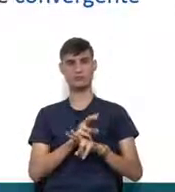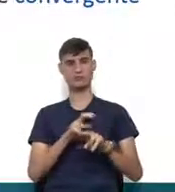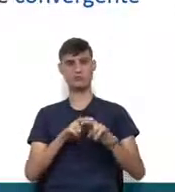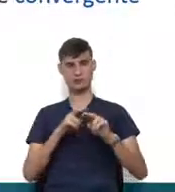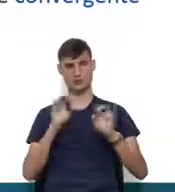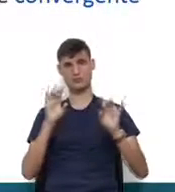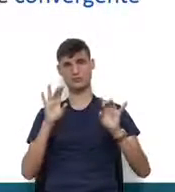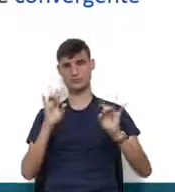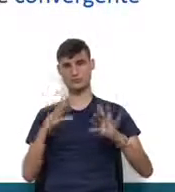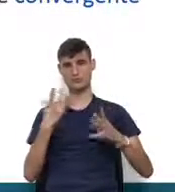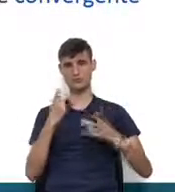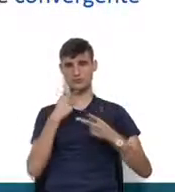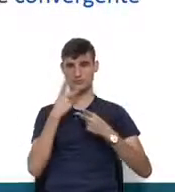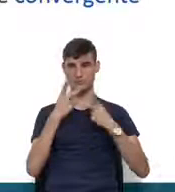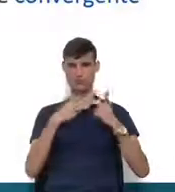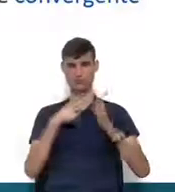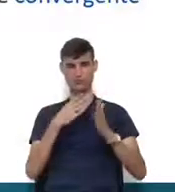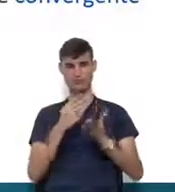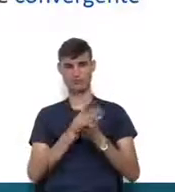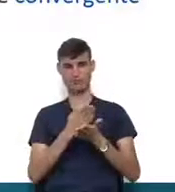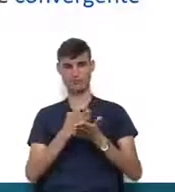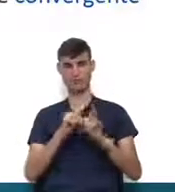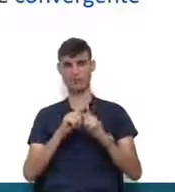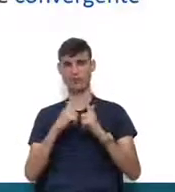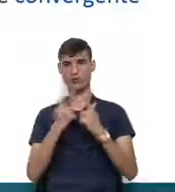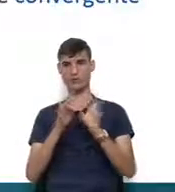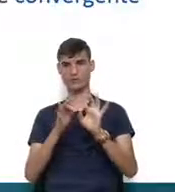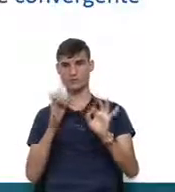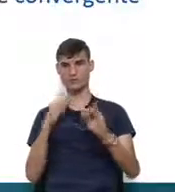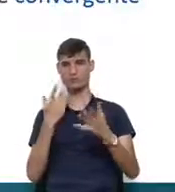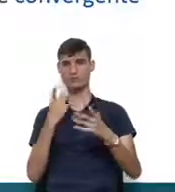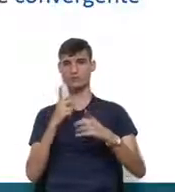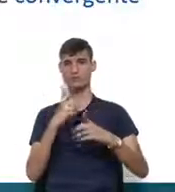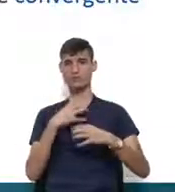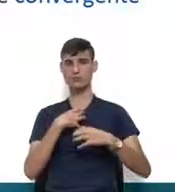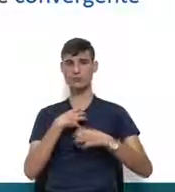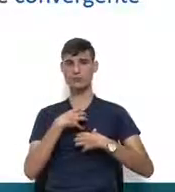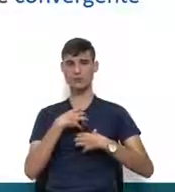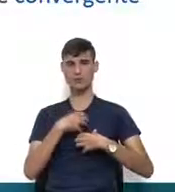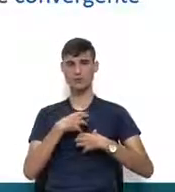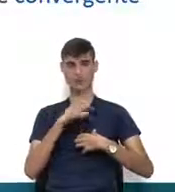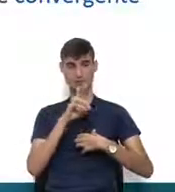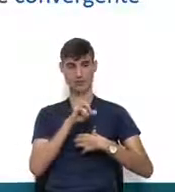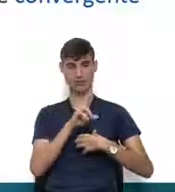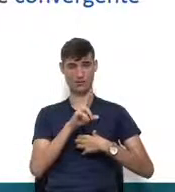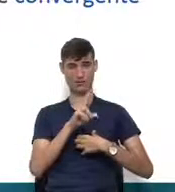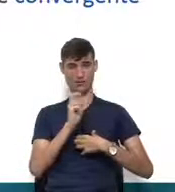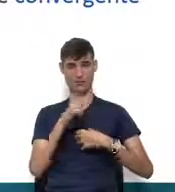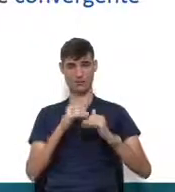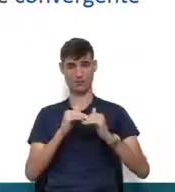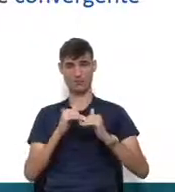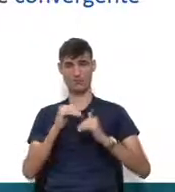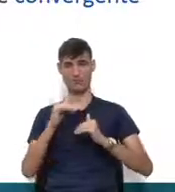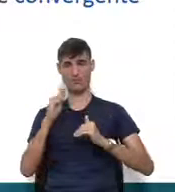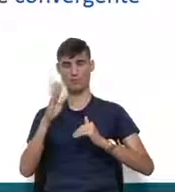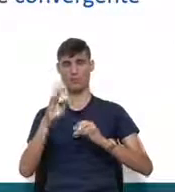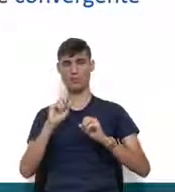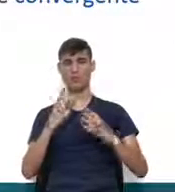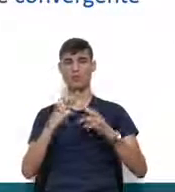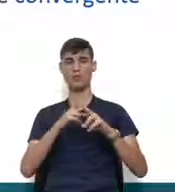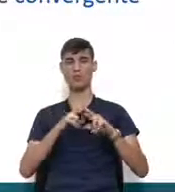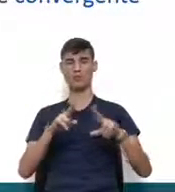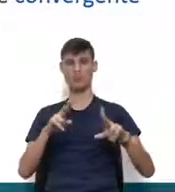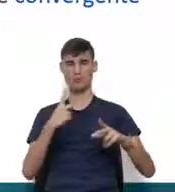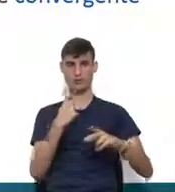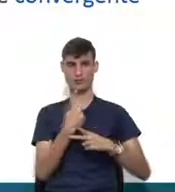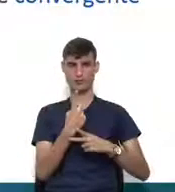caso específico aqui, quando eu estou falando da série geométrica, quando o módulo de R for maior ou igual a